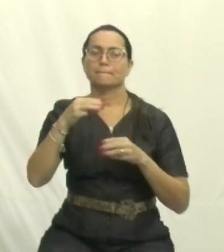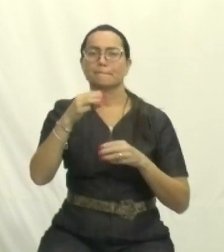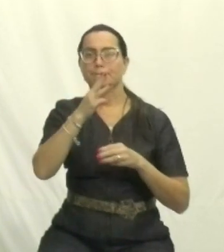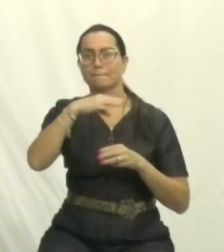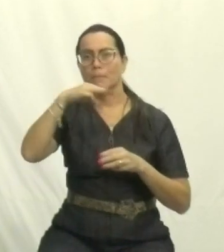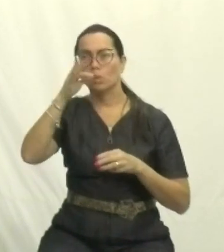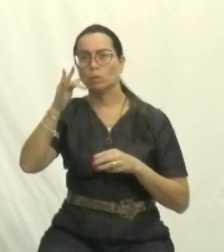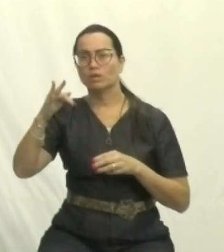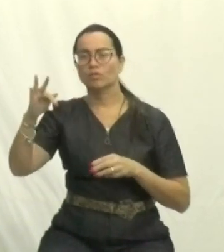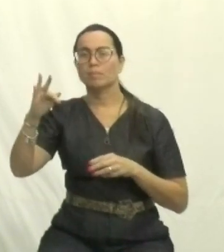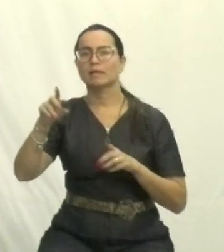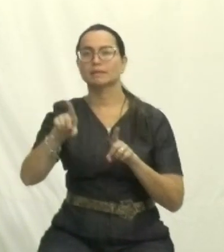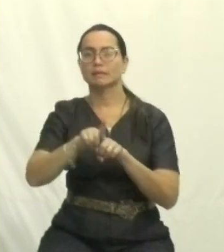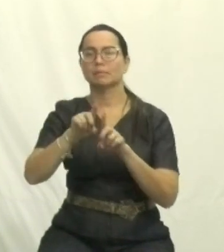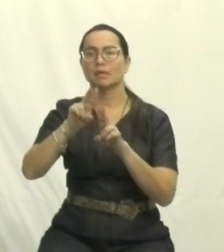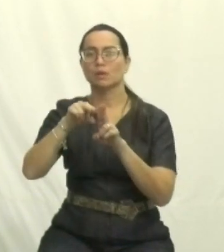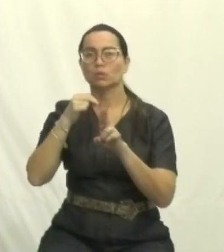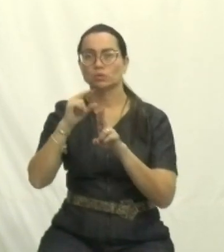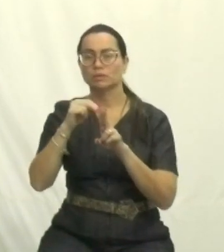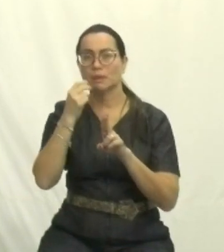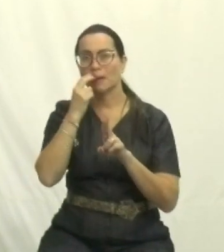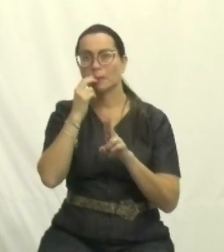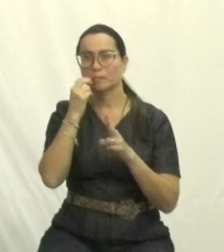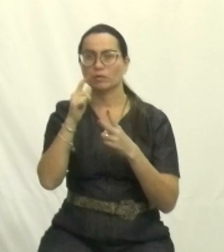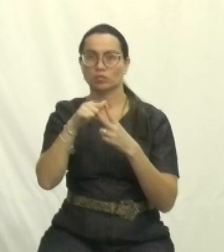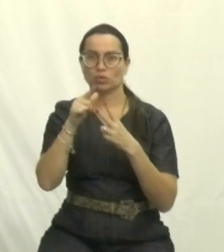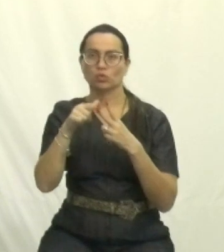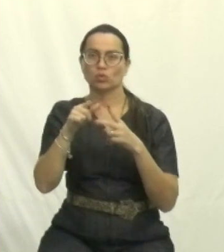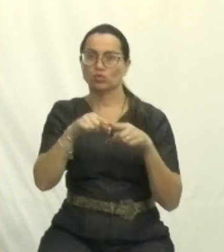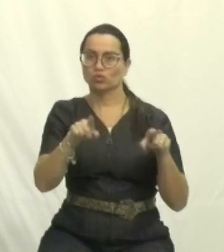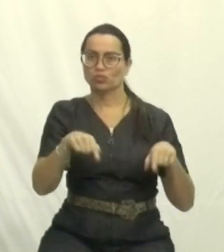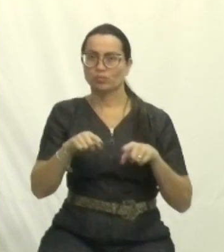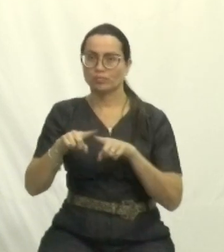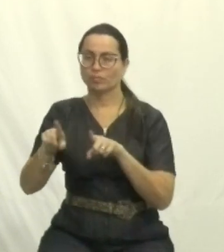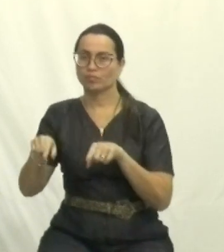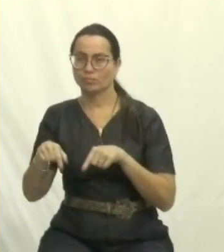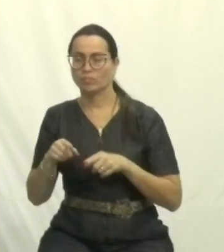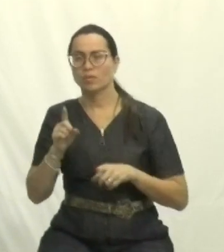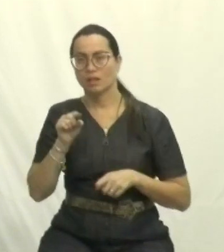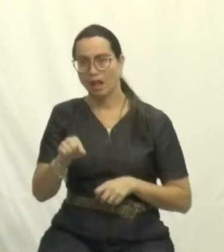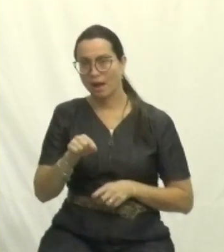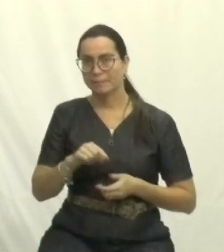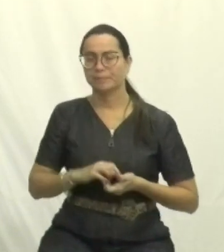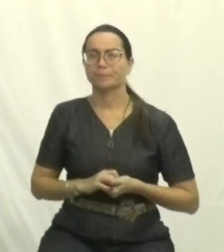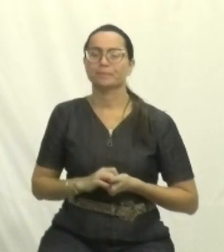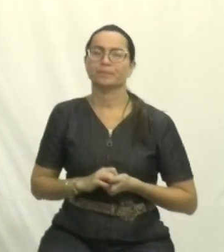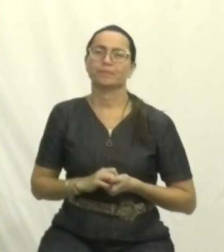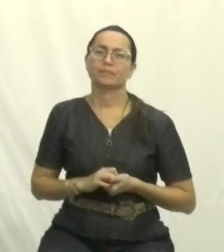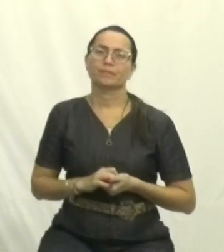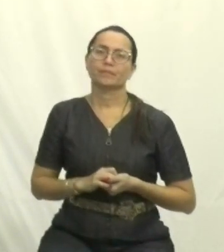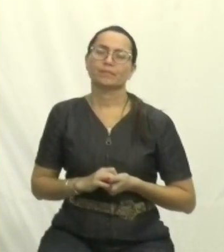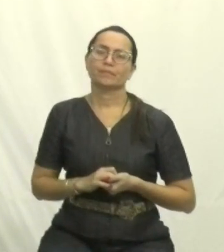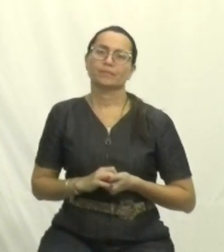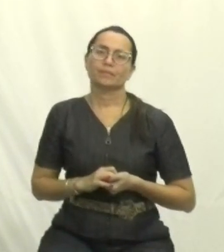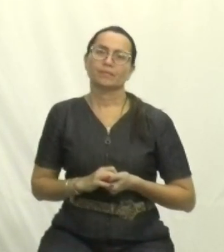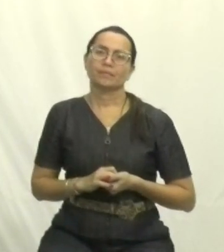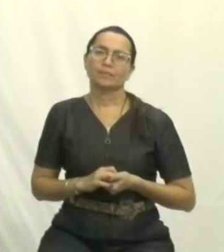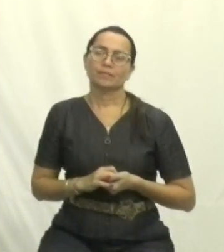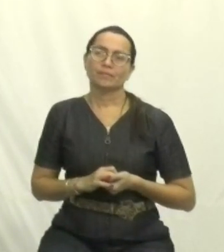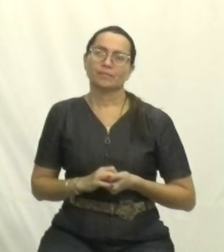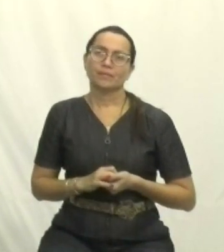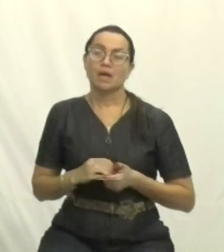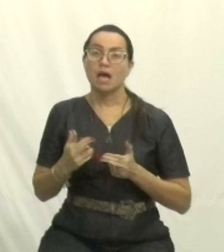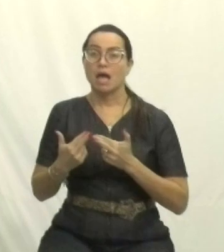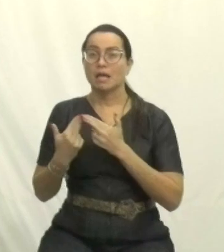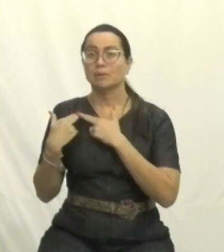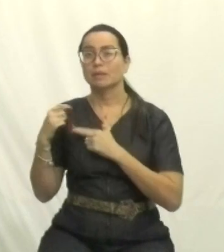temos, vamos chamar, dois escritórios, né, que seriam em Balneário Rincão e Cocal do Sul, que são responsáveis apenas pela parte de prevenção. Os demais